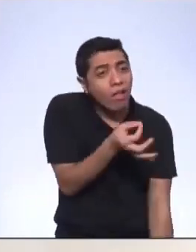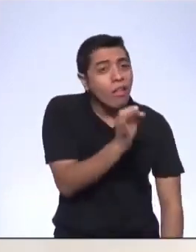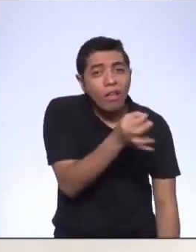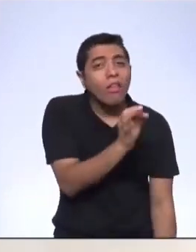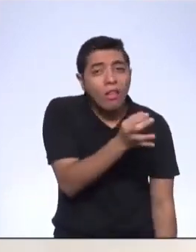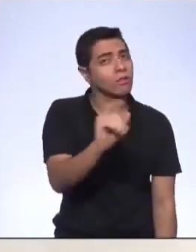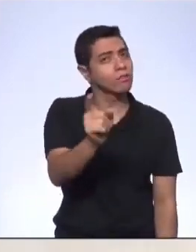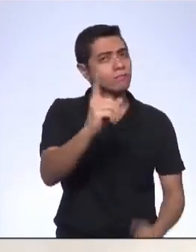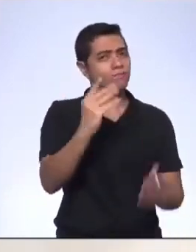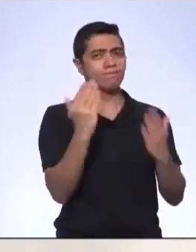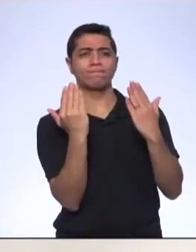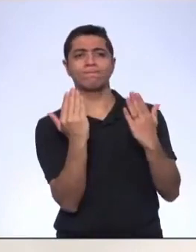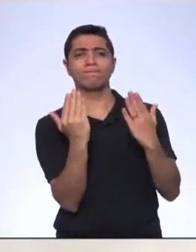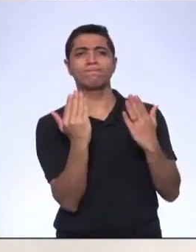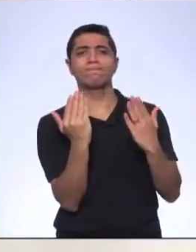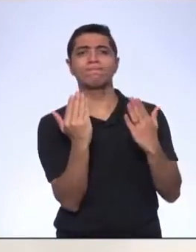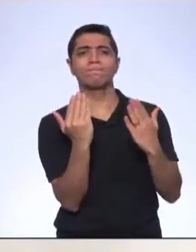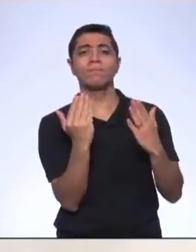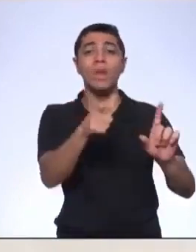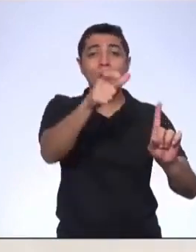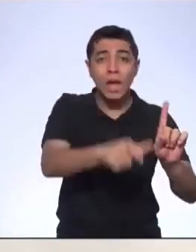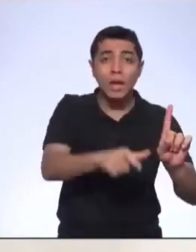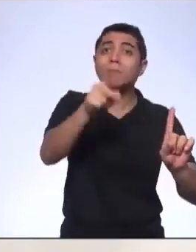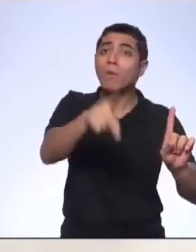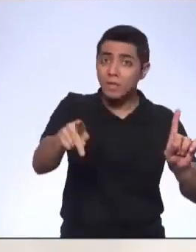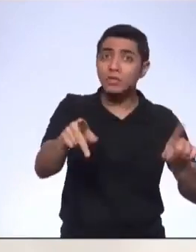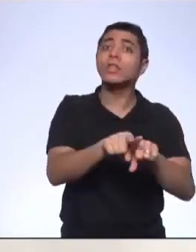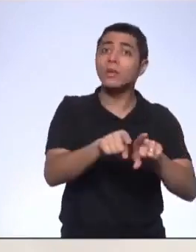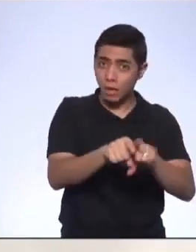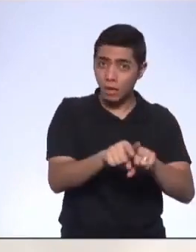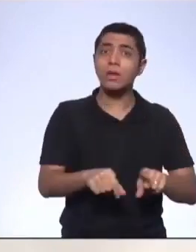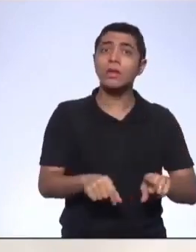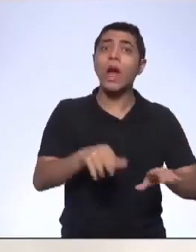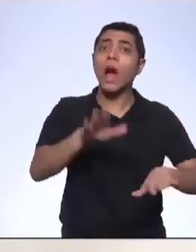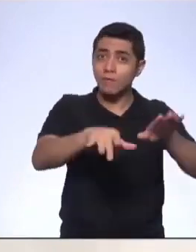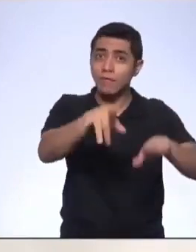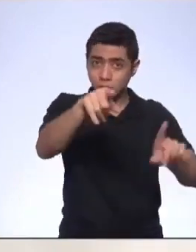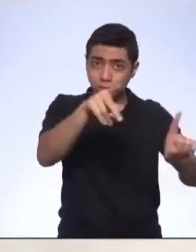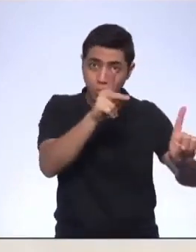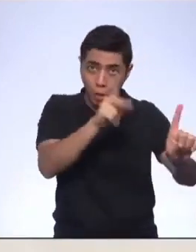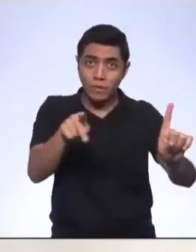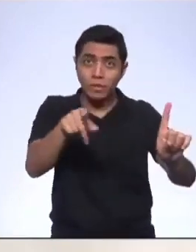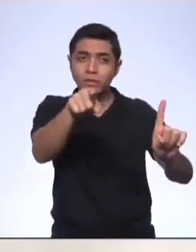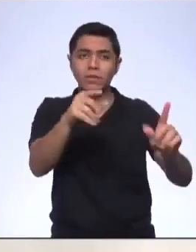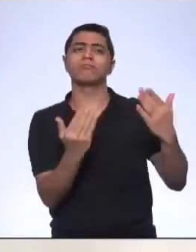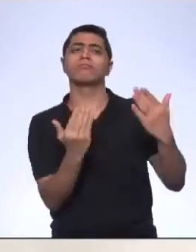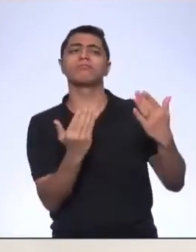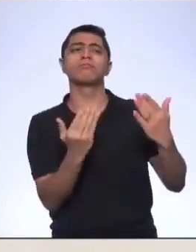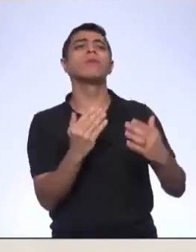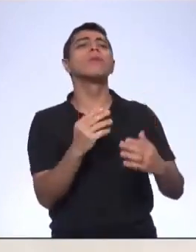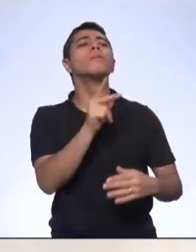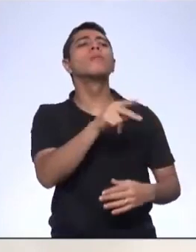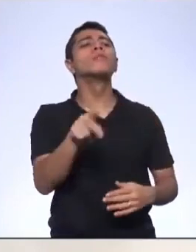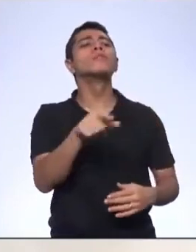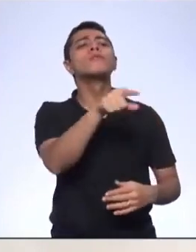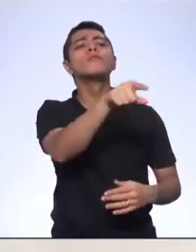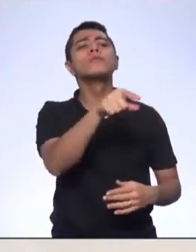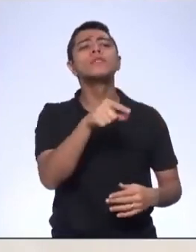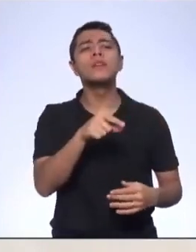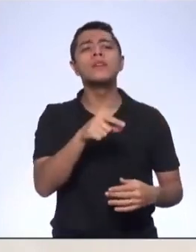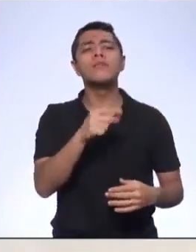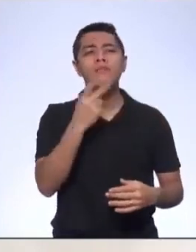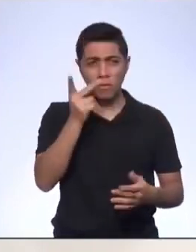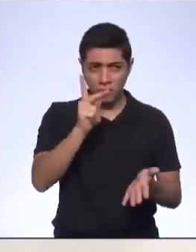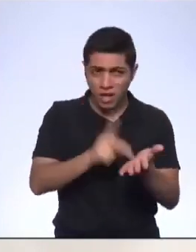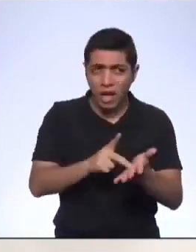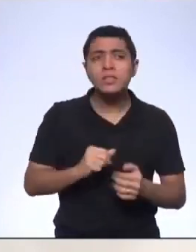é verdade e tal. O professor, ele adora isso. Ele adora ser desafiado nisso. Professor, apresente um argumento. Como é que você sabe